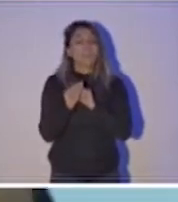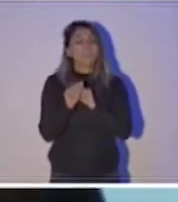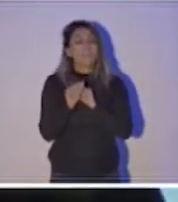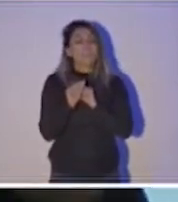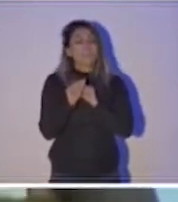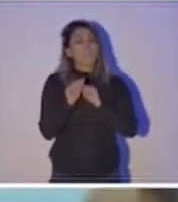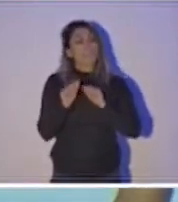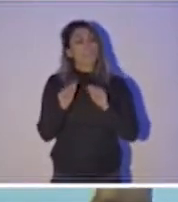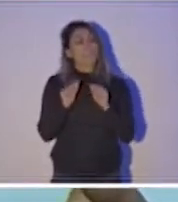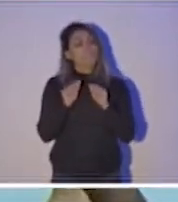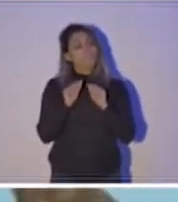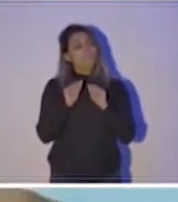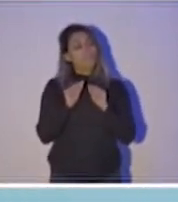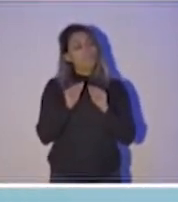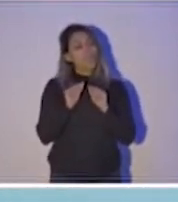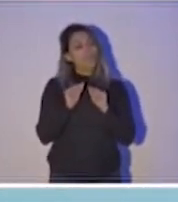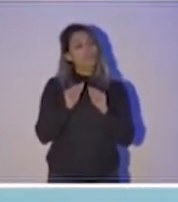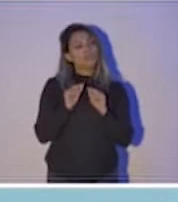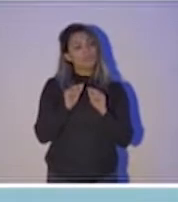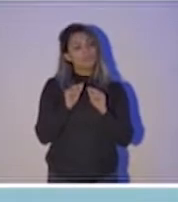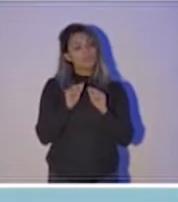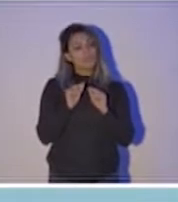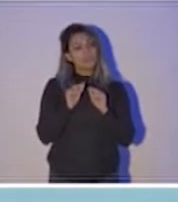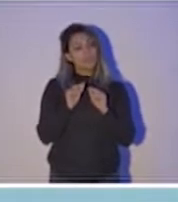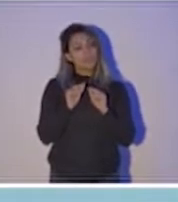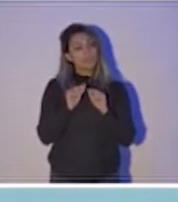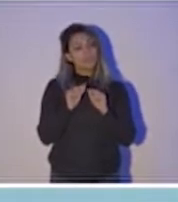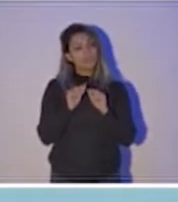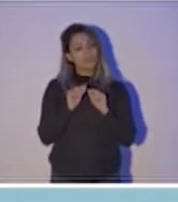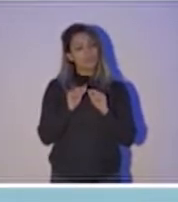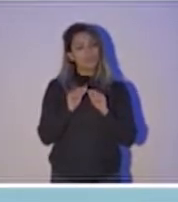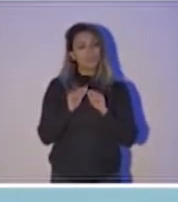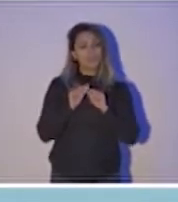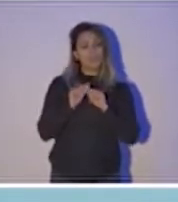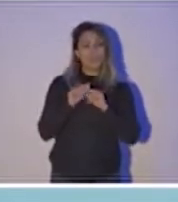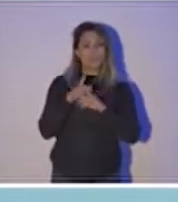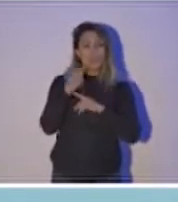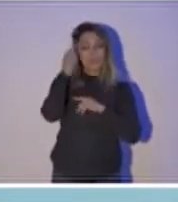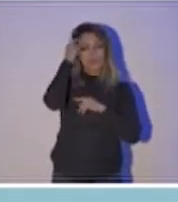é subestimar o que os nossos estudantes têm a dizer.